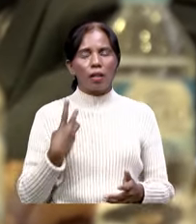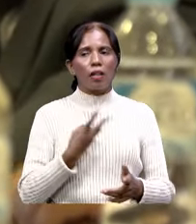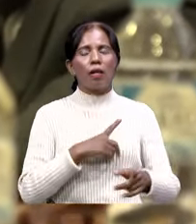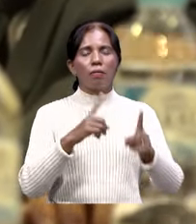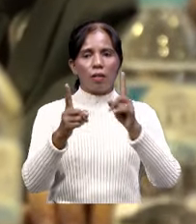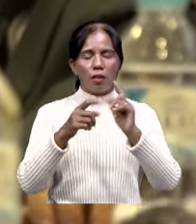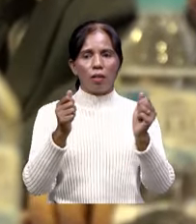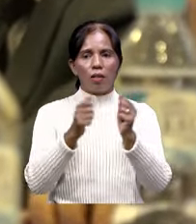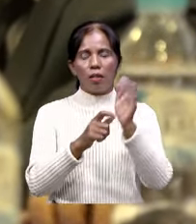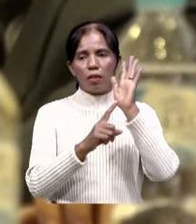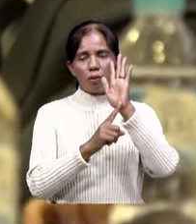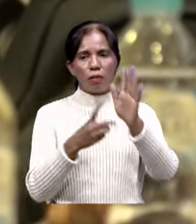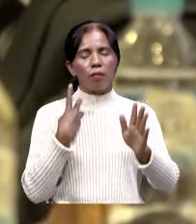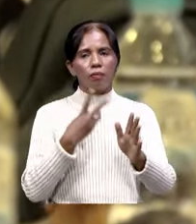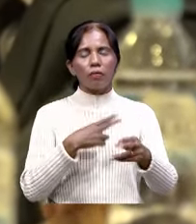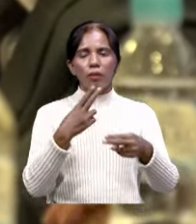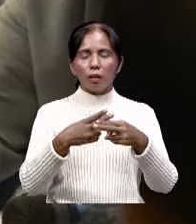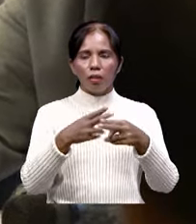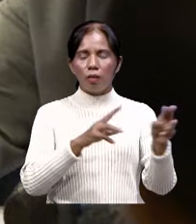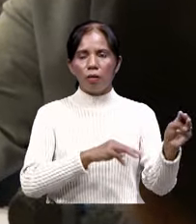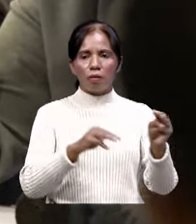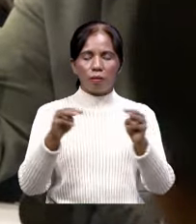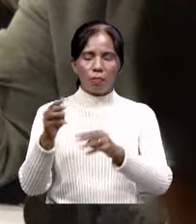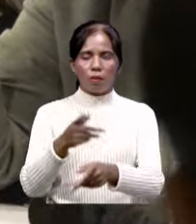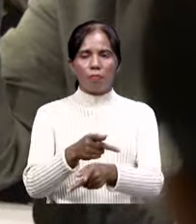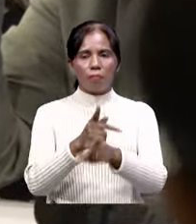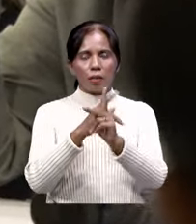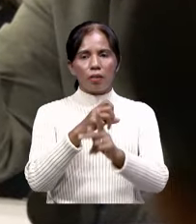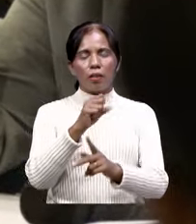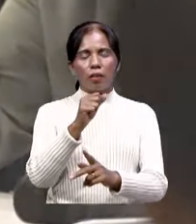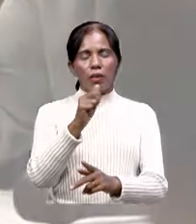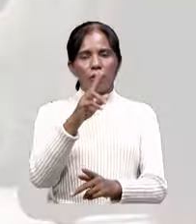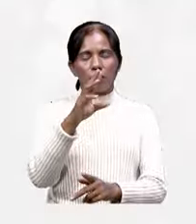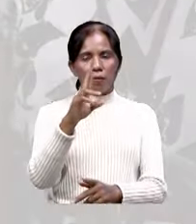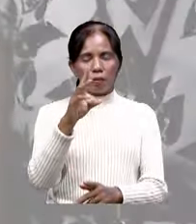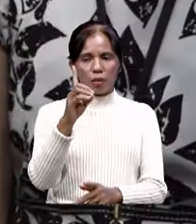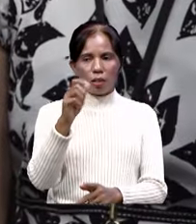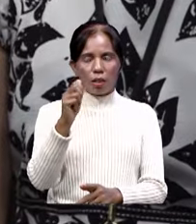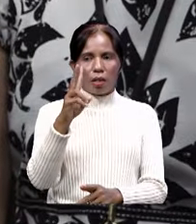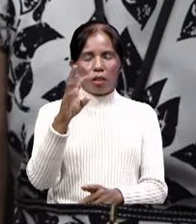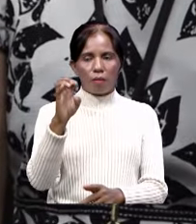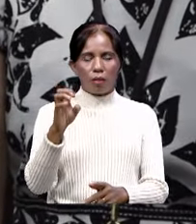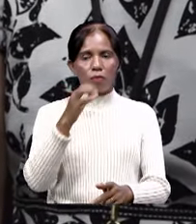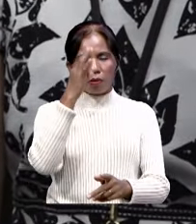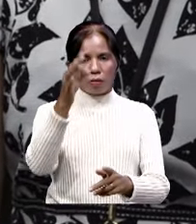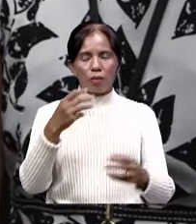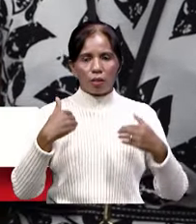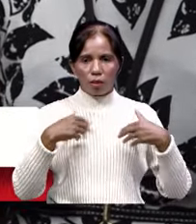excelência informar me que a tecnia se muda a falar para crédito saudável. Espera que a pambora e a mudança de